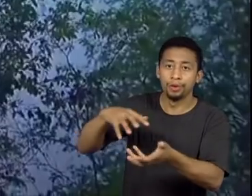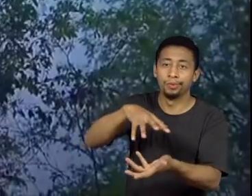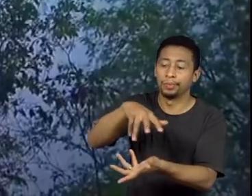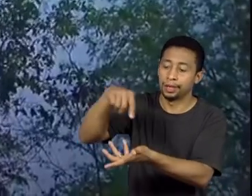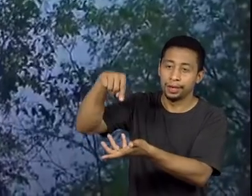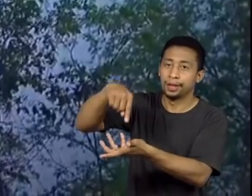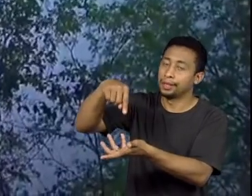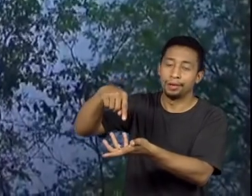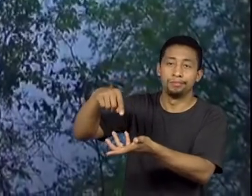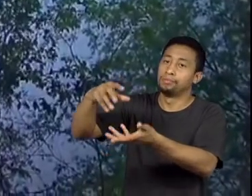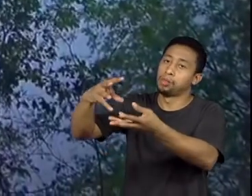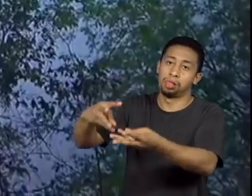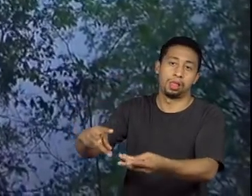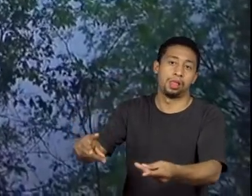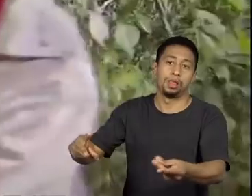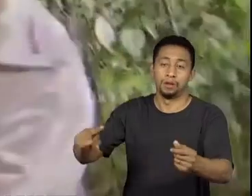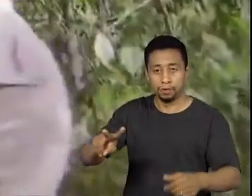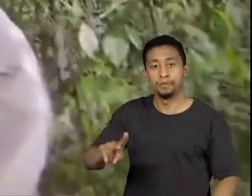resiste.